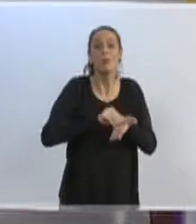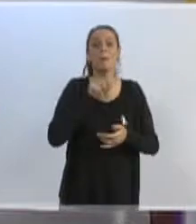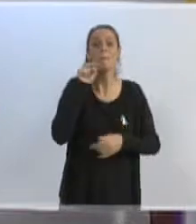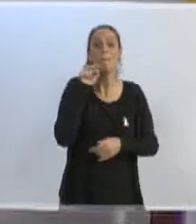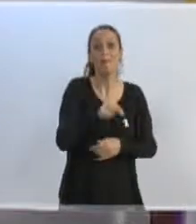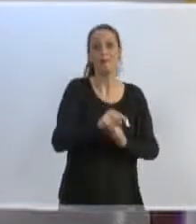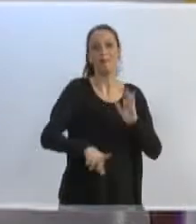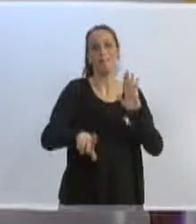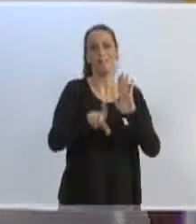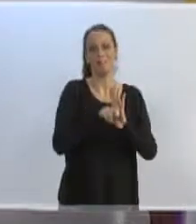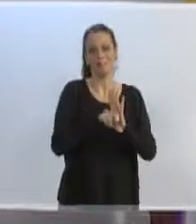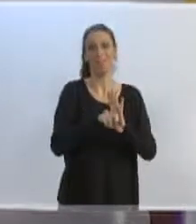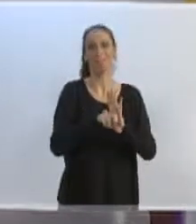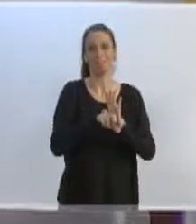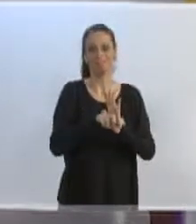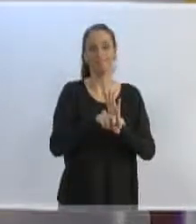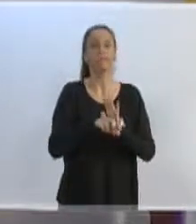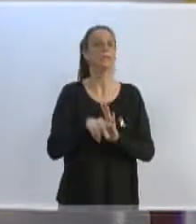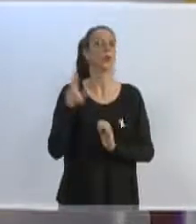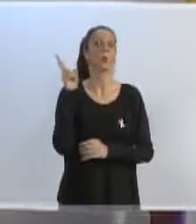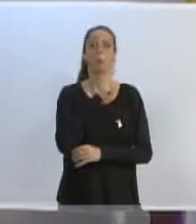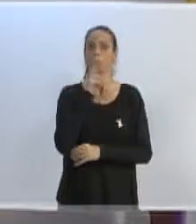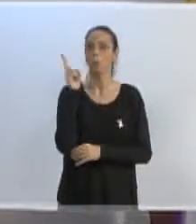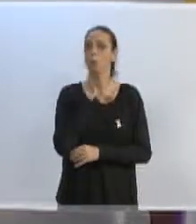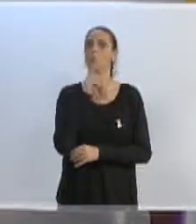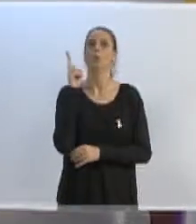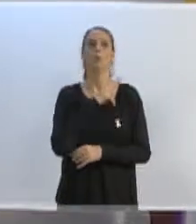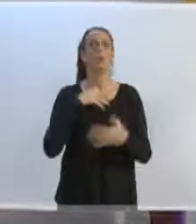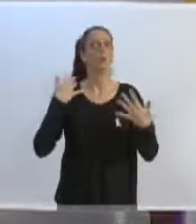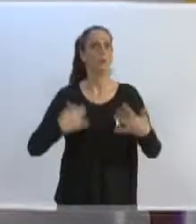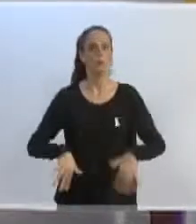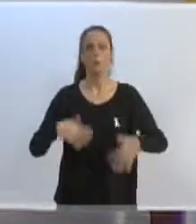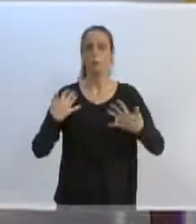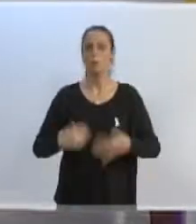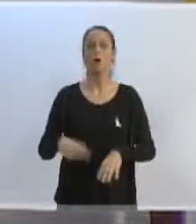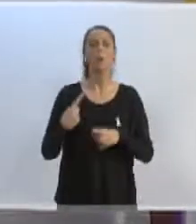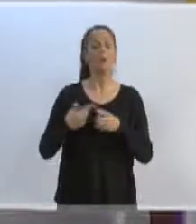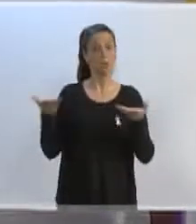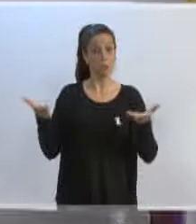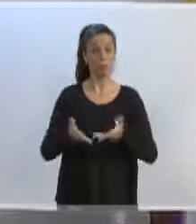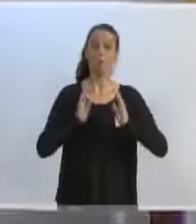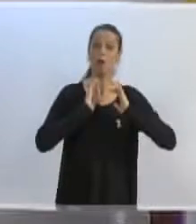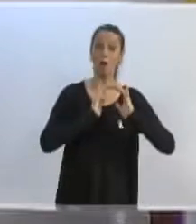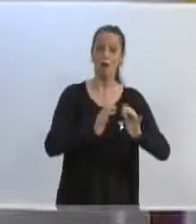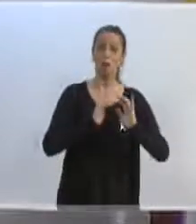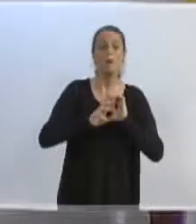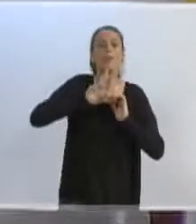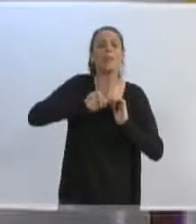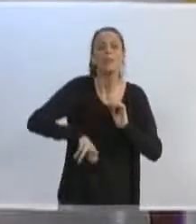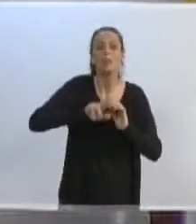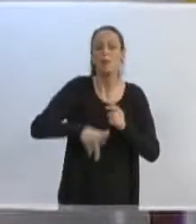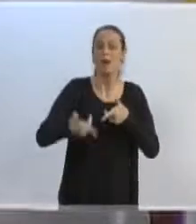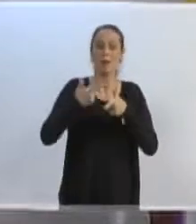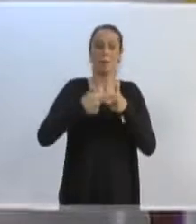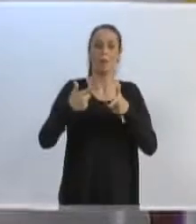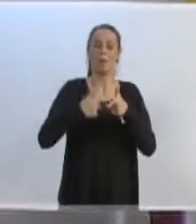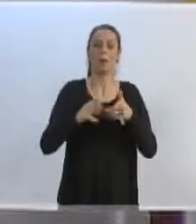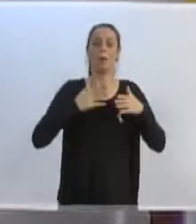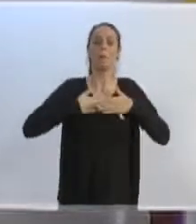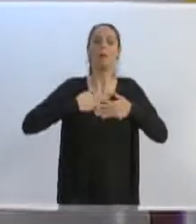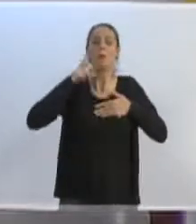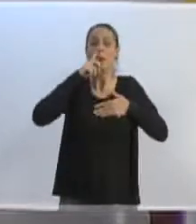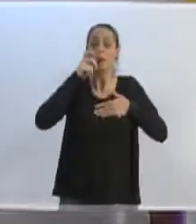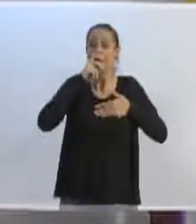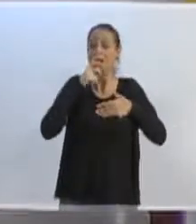essa é uma urgência muito grande, porque hoje em dia o autismo não é mais um problema de um pai ou de uma